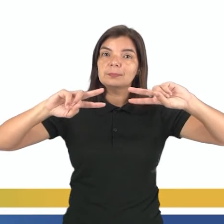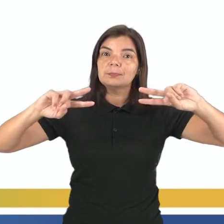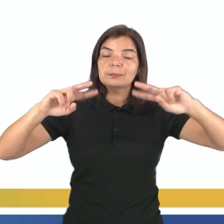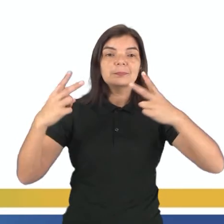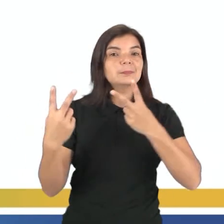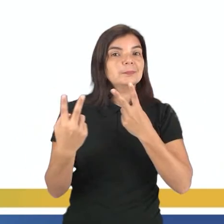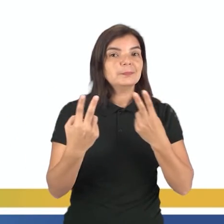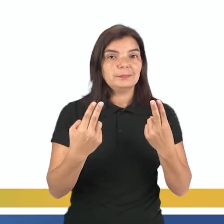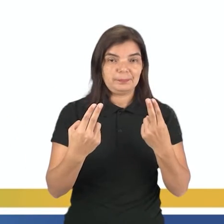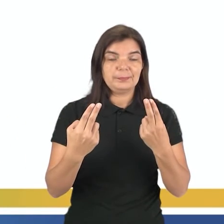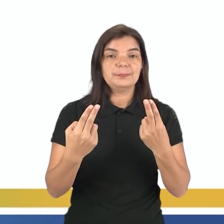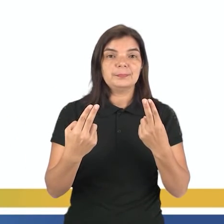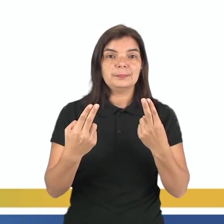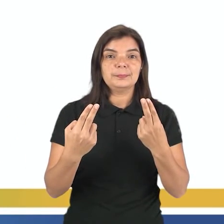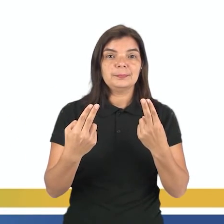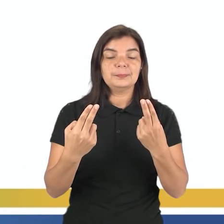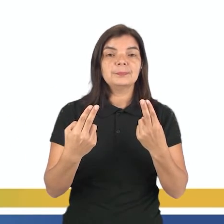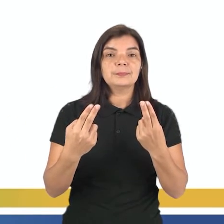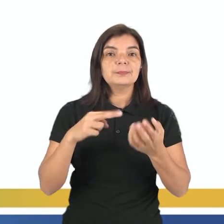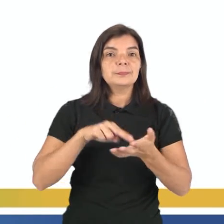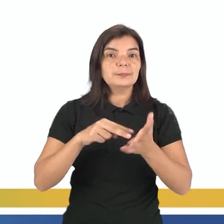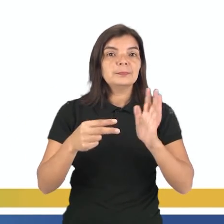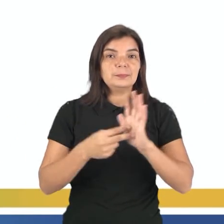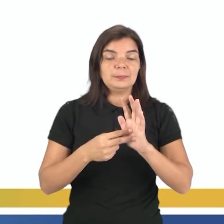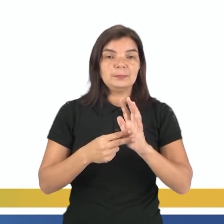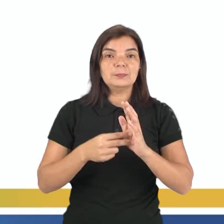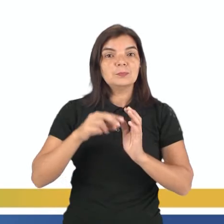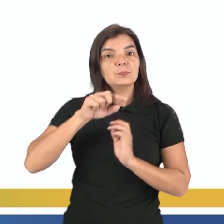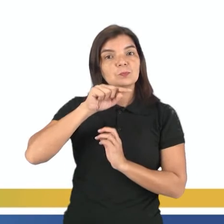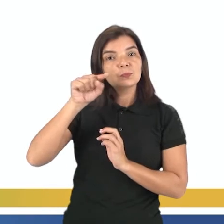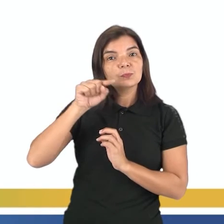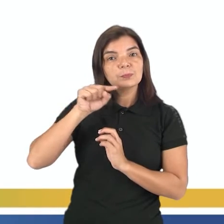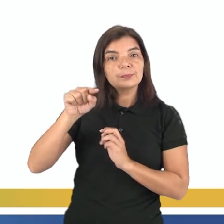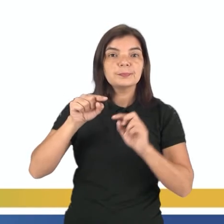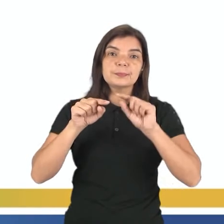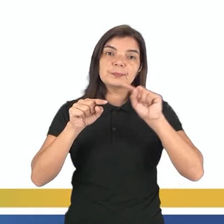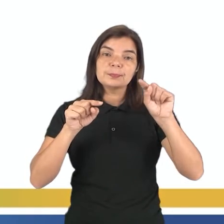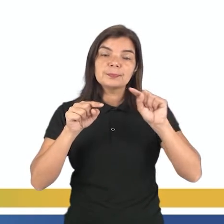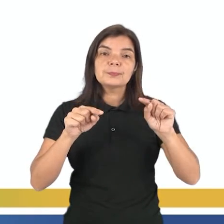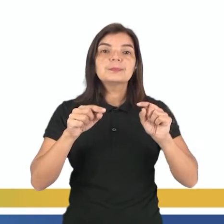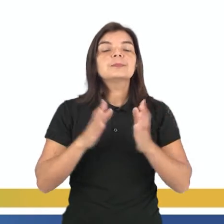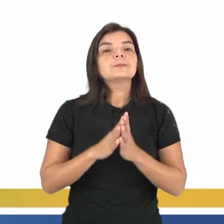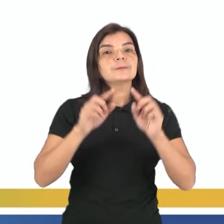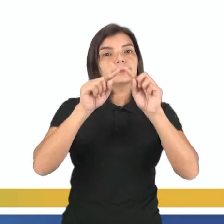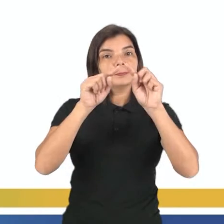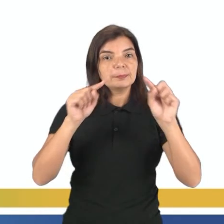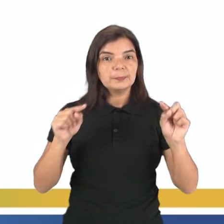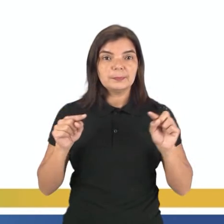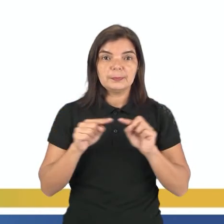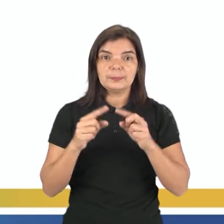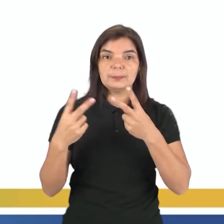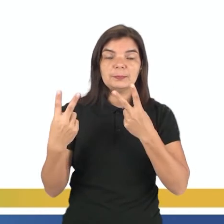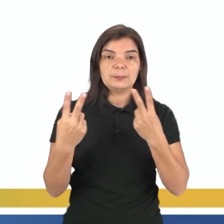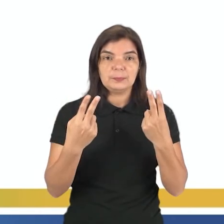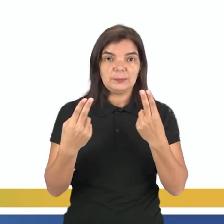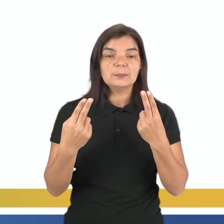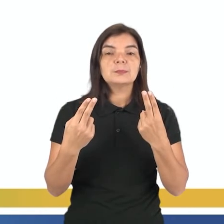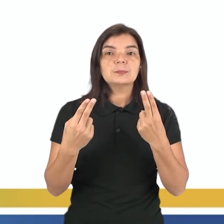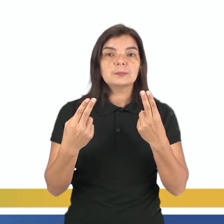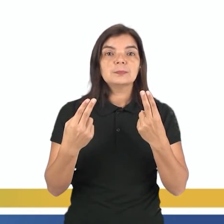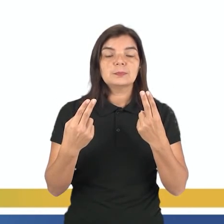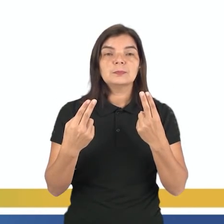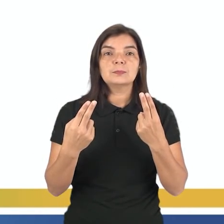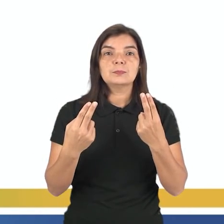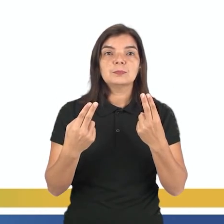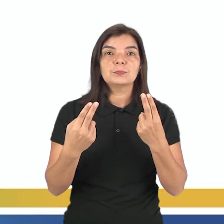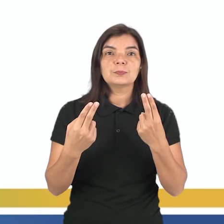mesma medida de comprimento, né? No caso, a gente está usando os traços, né? Então, esse triângulo que possui dois lados, né,